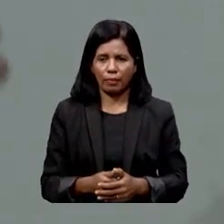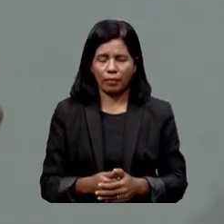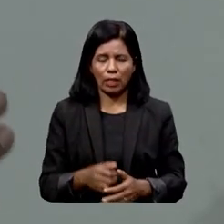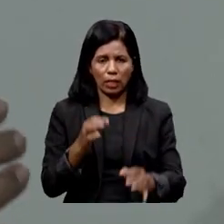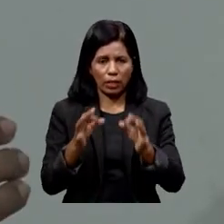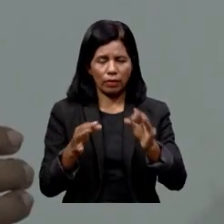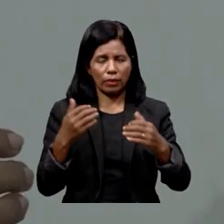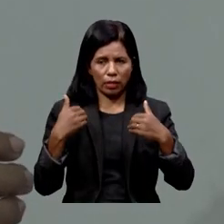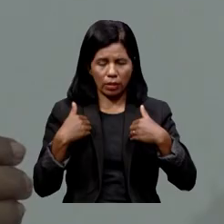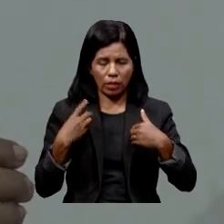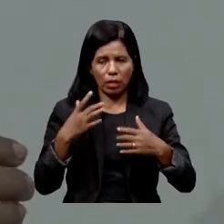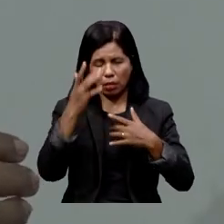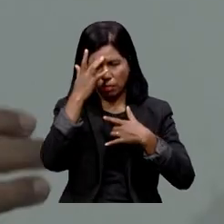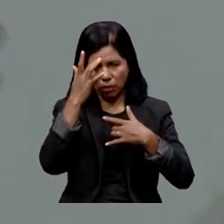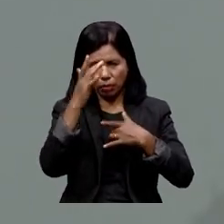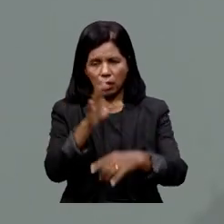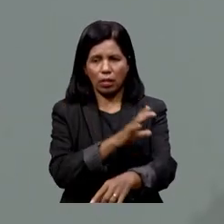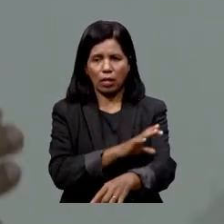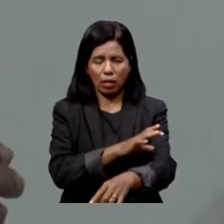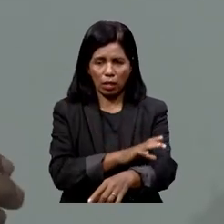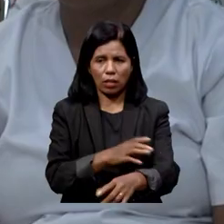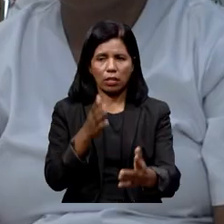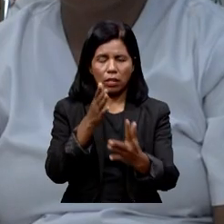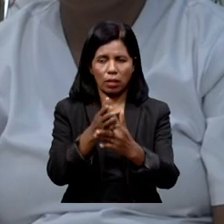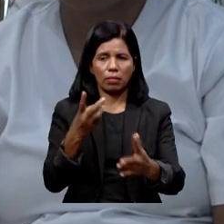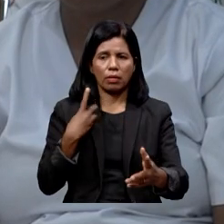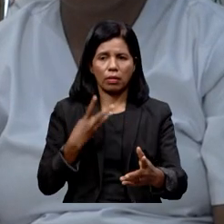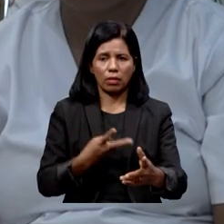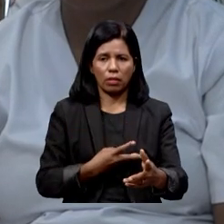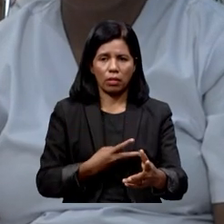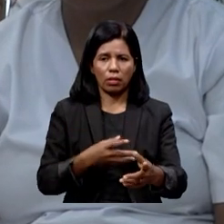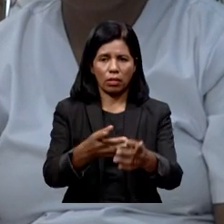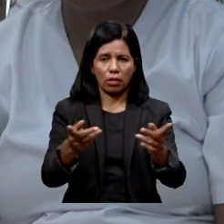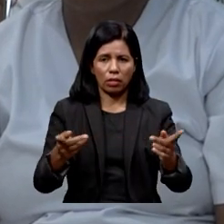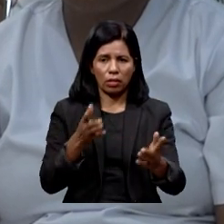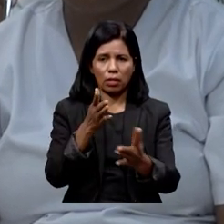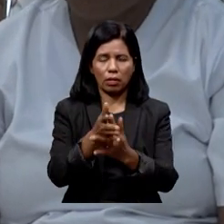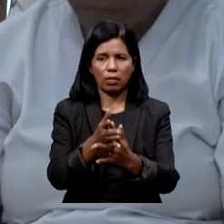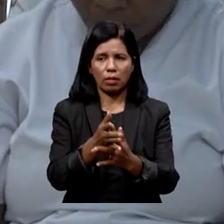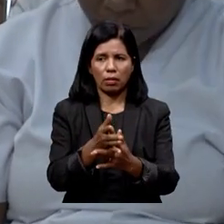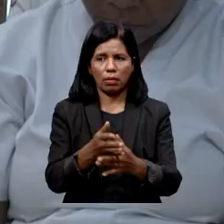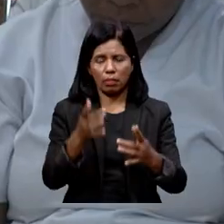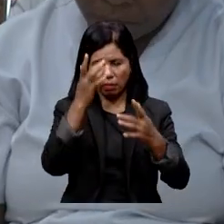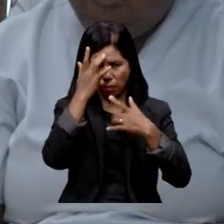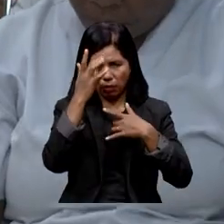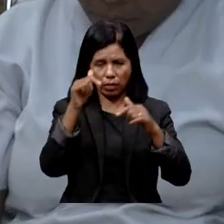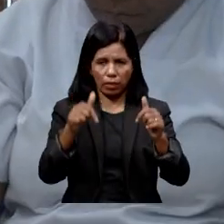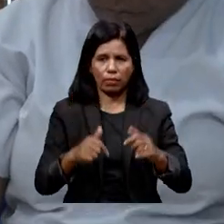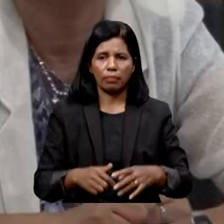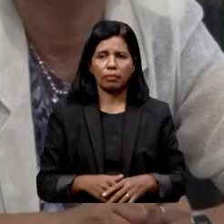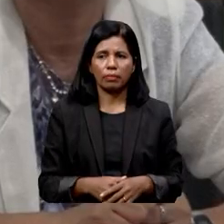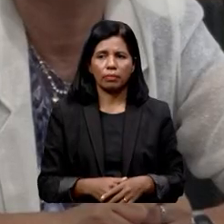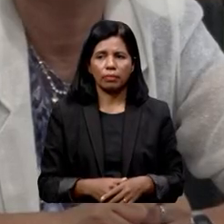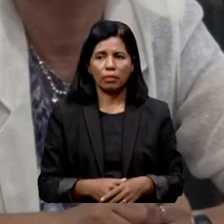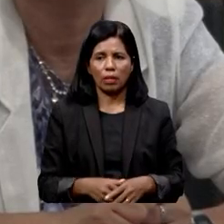cara que estamos e moras ne bema a tama ona ia fase pa moras ida ne